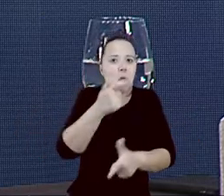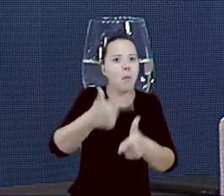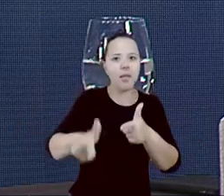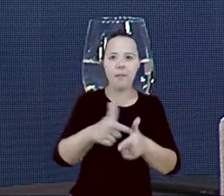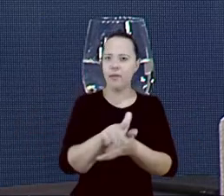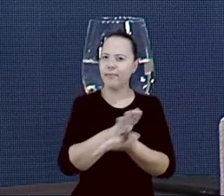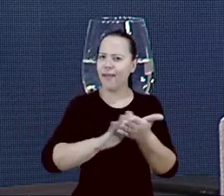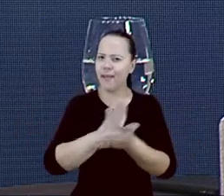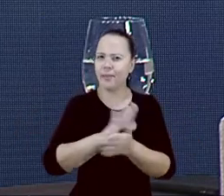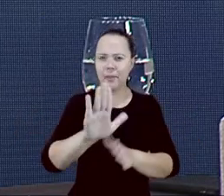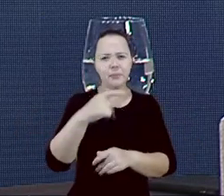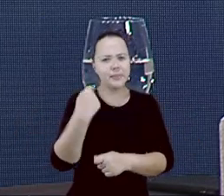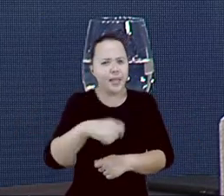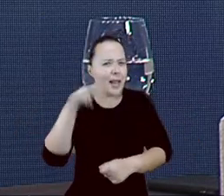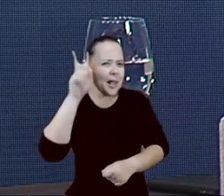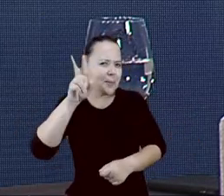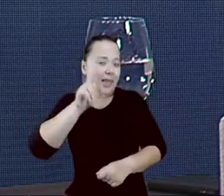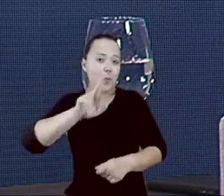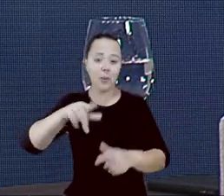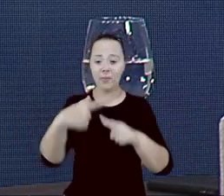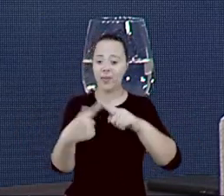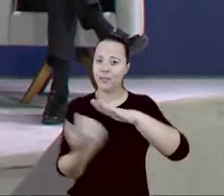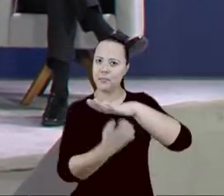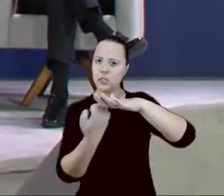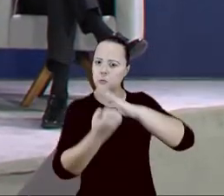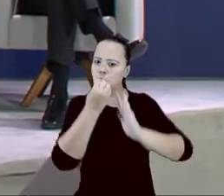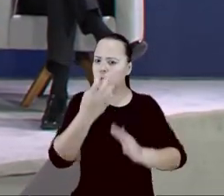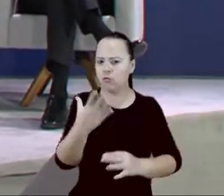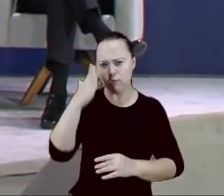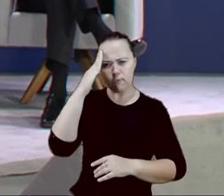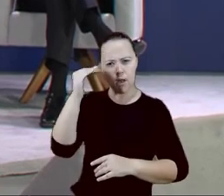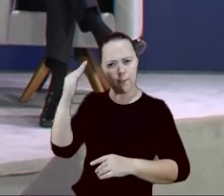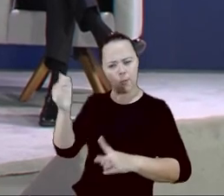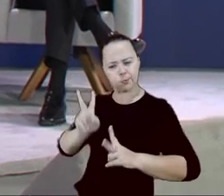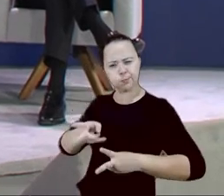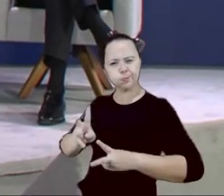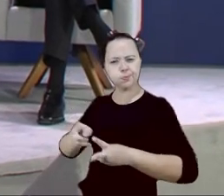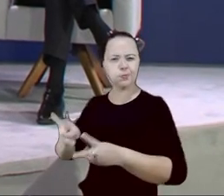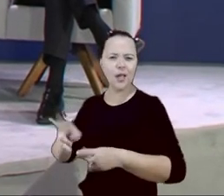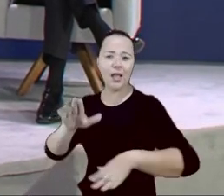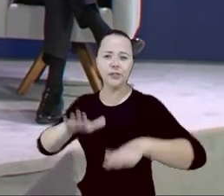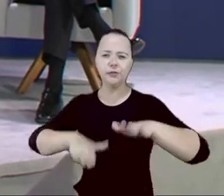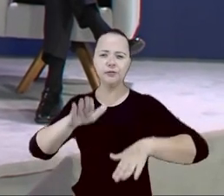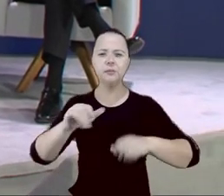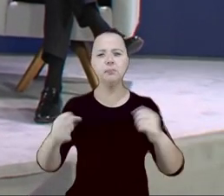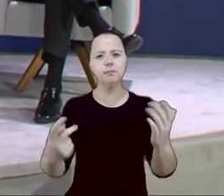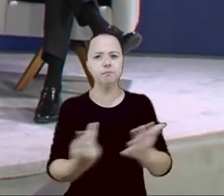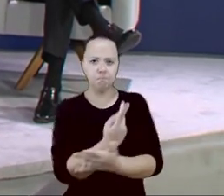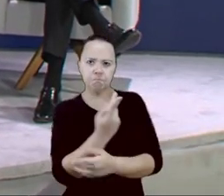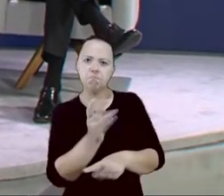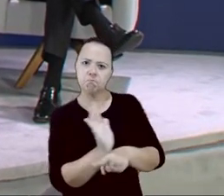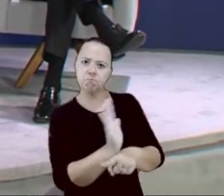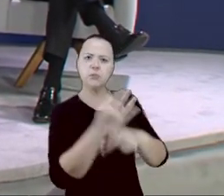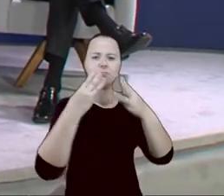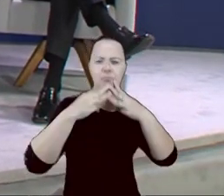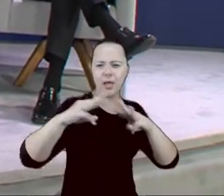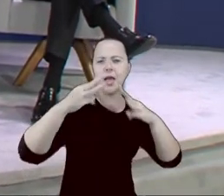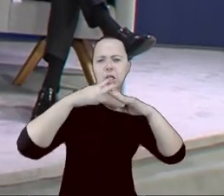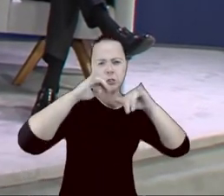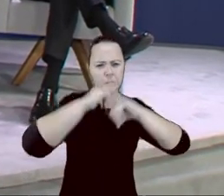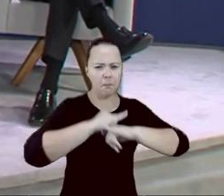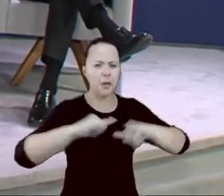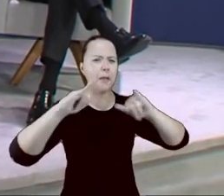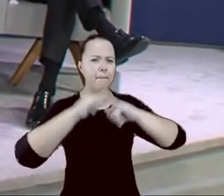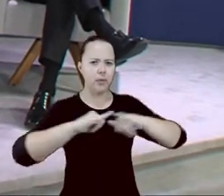lembrar que não é porque a empresa é relevante no mercado dela às vezes ela tem uma parcela grande ali de market share é muito tradicional